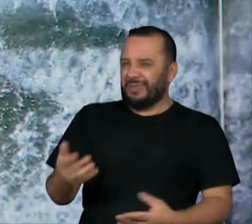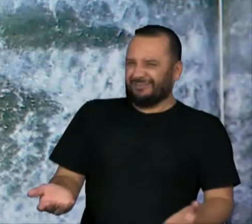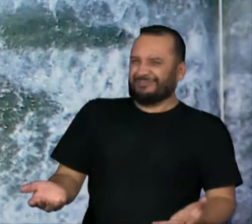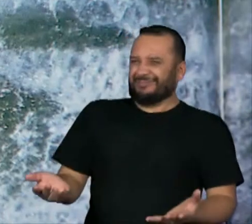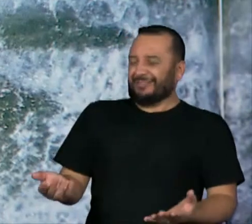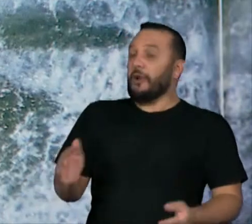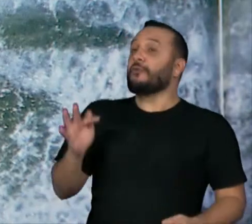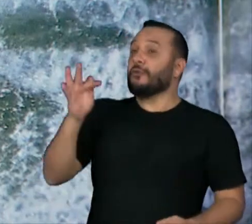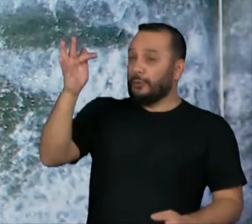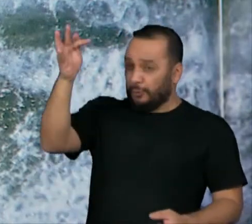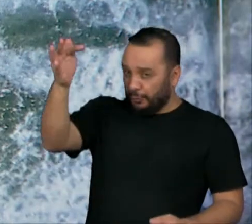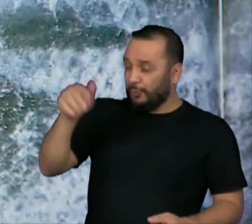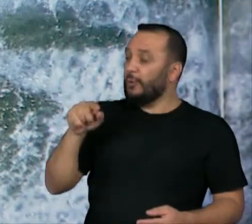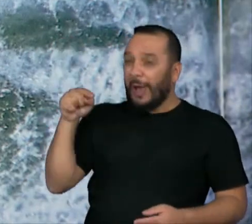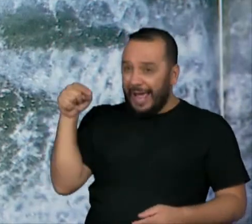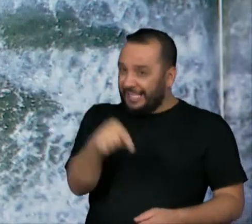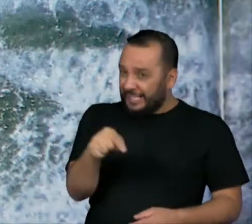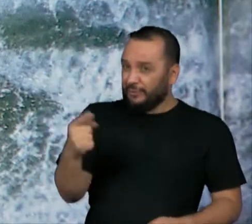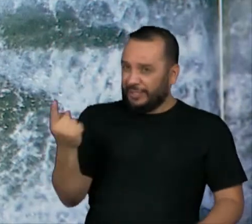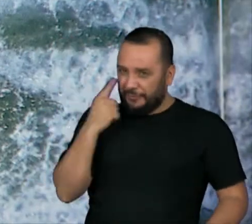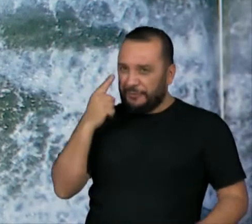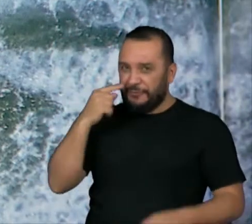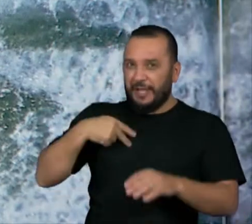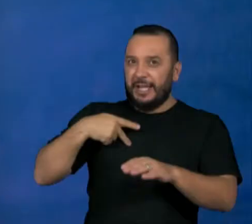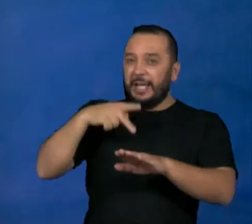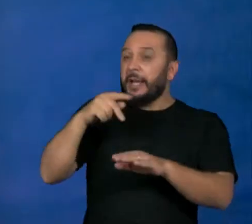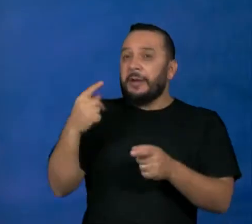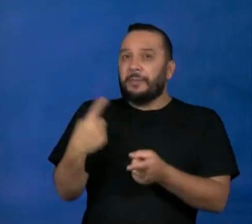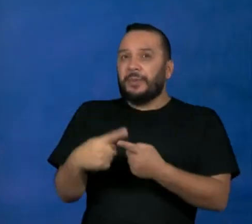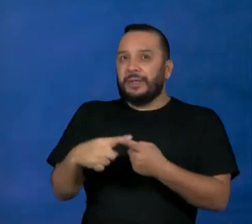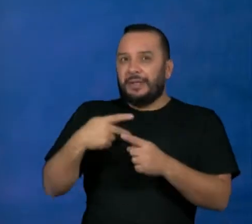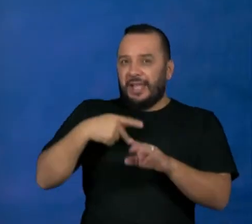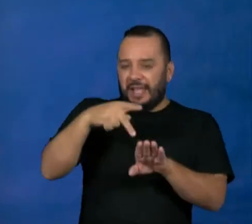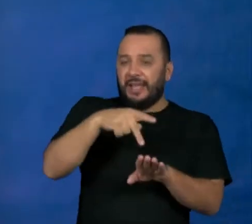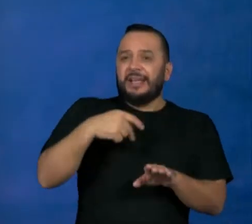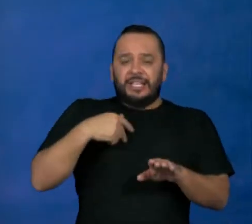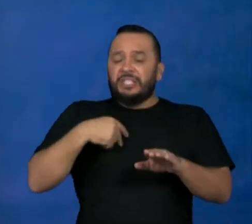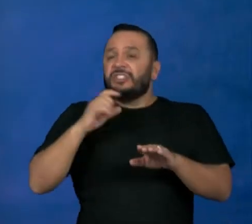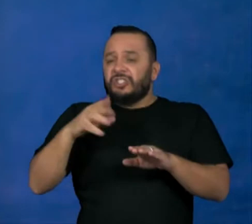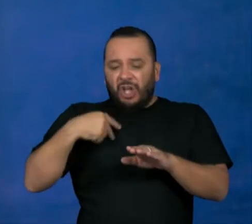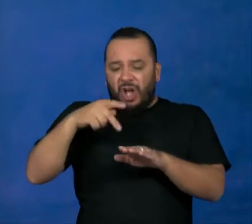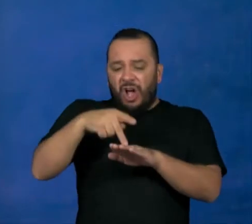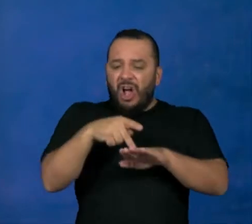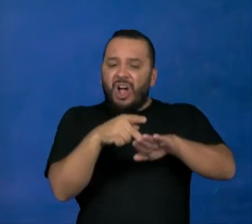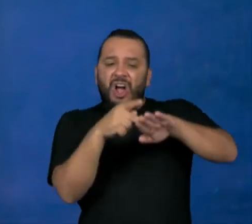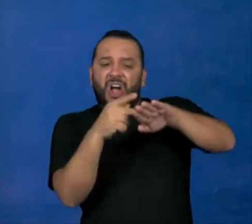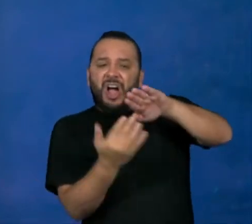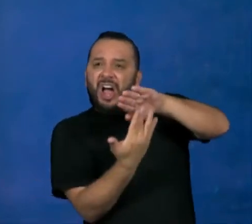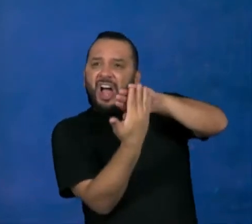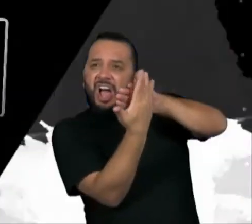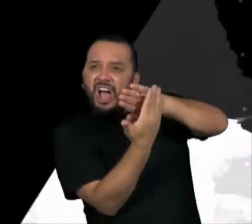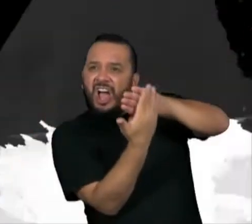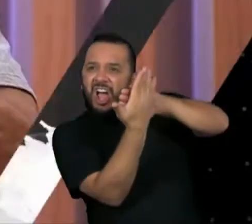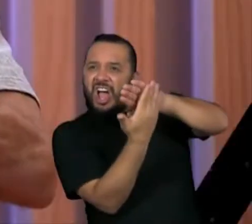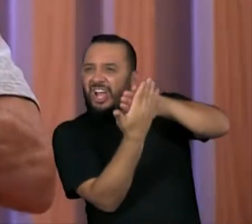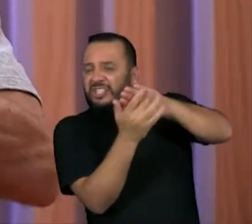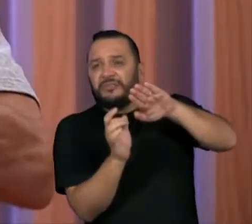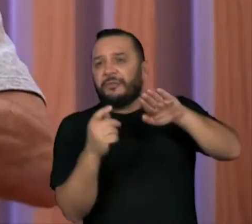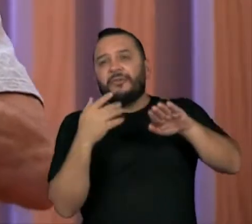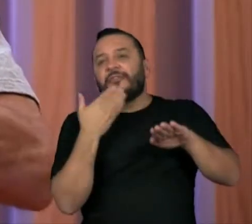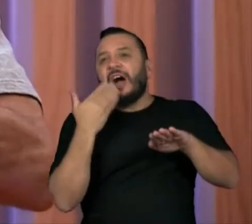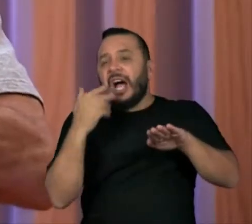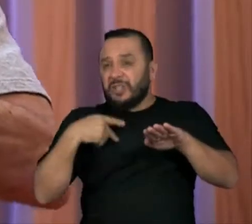o futuro vai ser isso, porque Exatamente, manobras na parceiro. parede. Todo mundo faz. Vai chegar uma hora que para você, na competição,